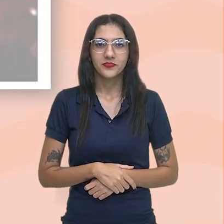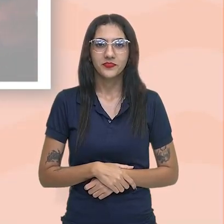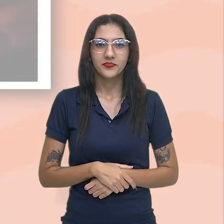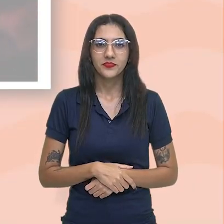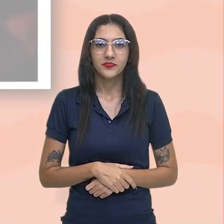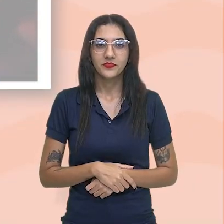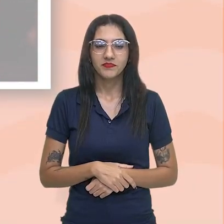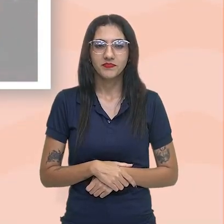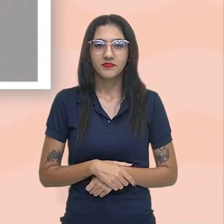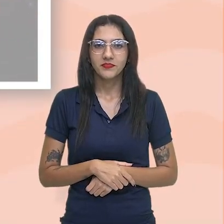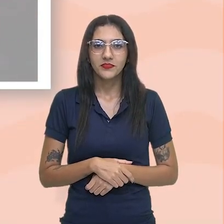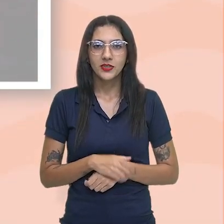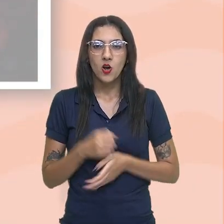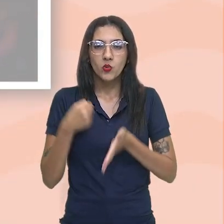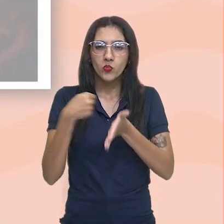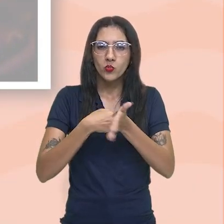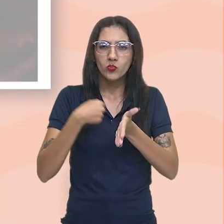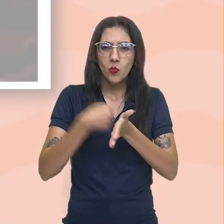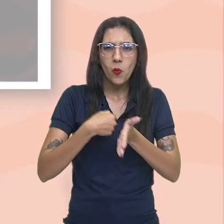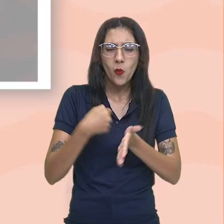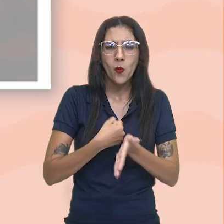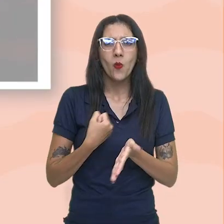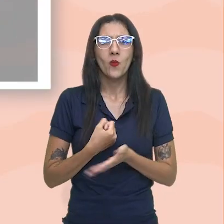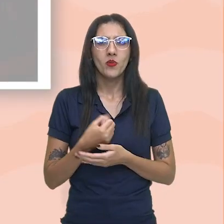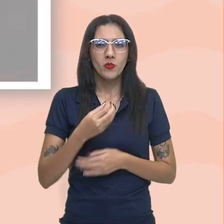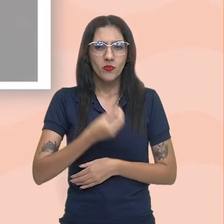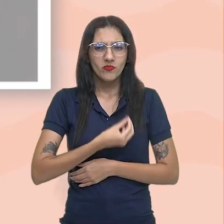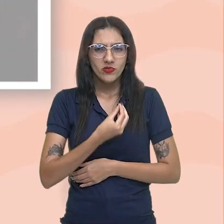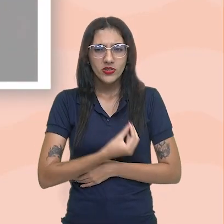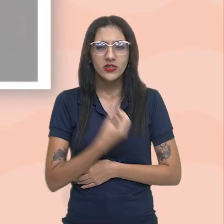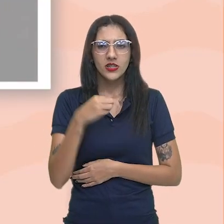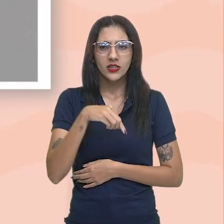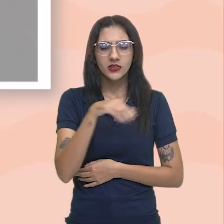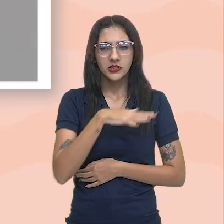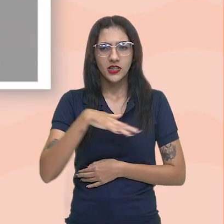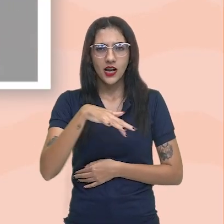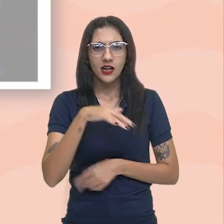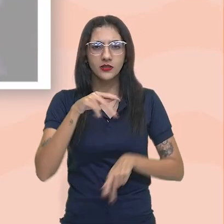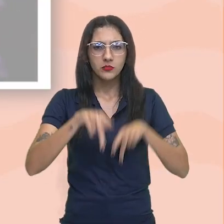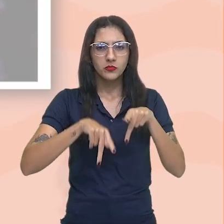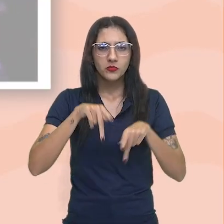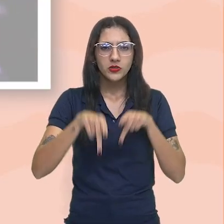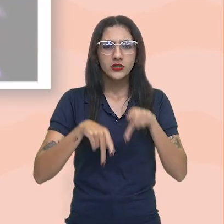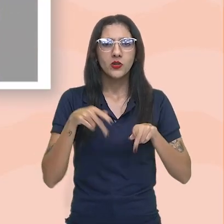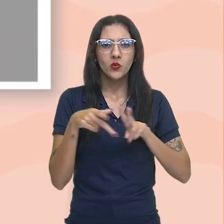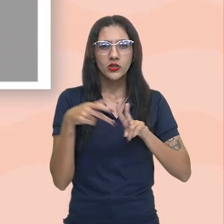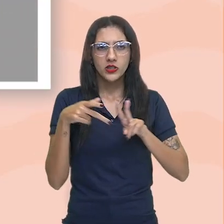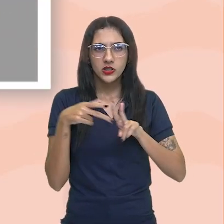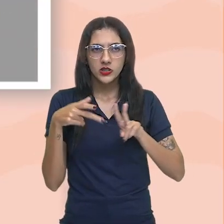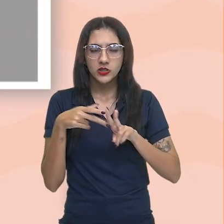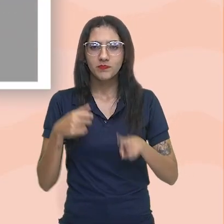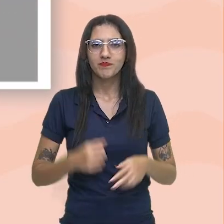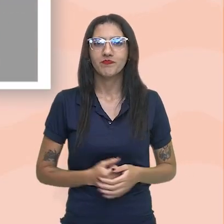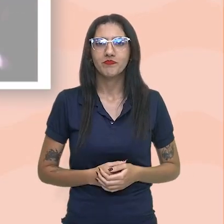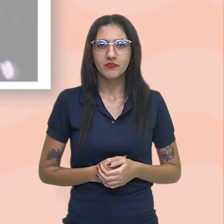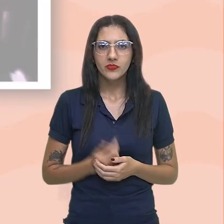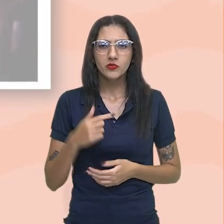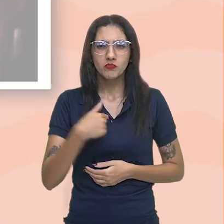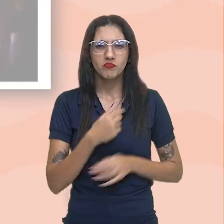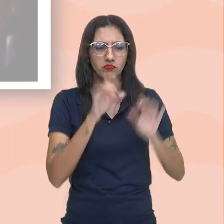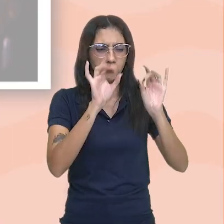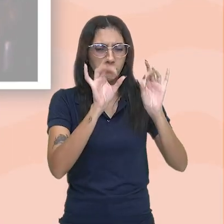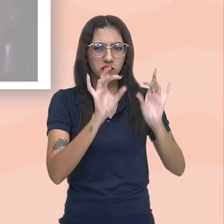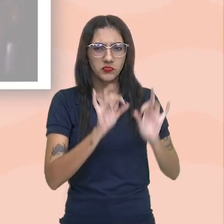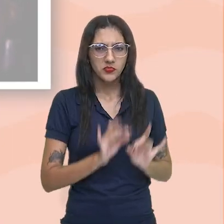Lutou para conseguir manter o Xingu, o Pacto do Xingu, foi nosso herói, um homem que